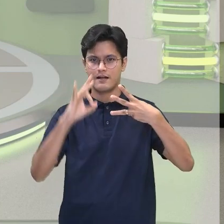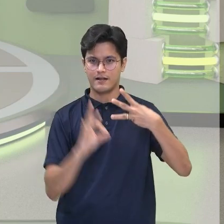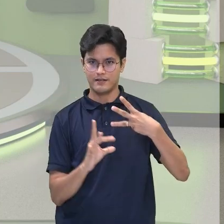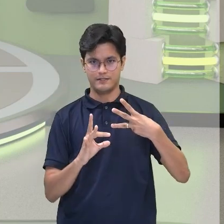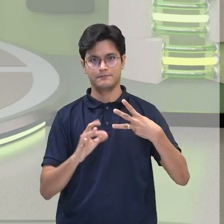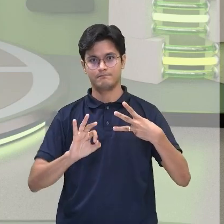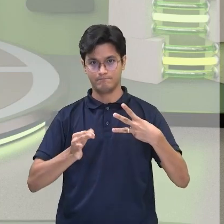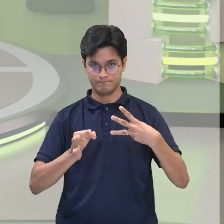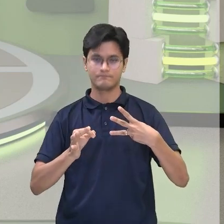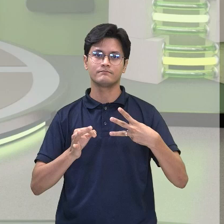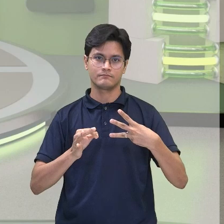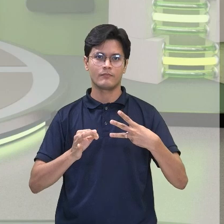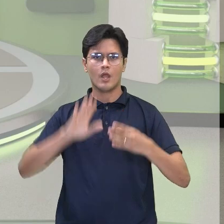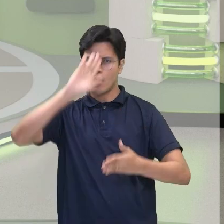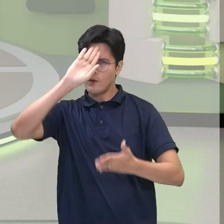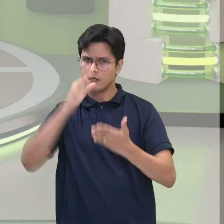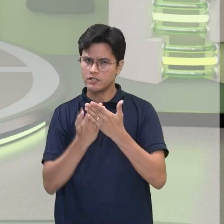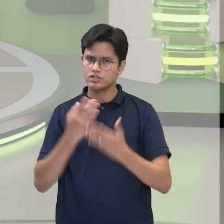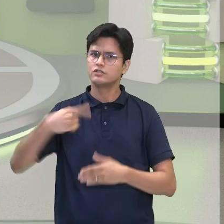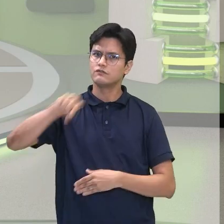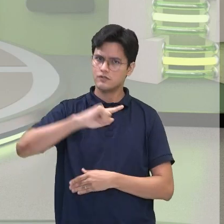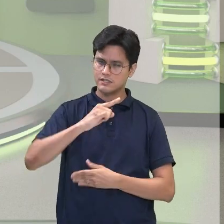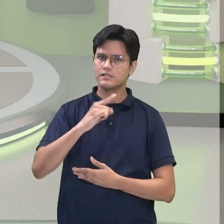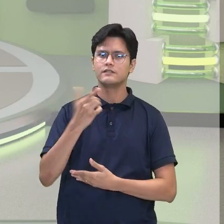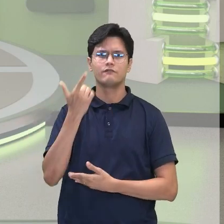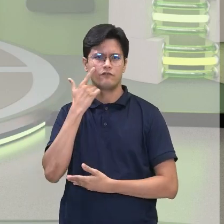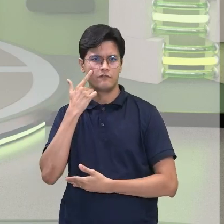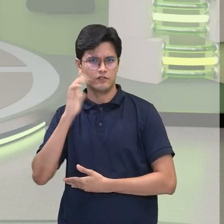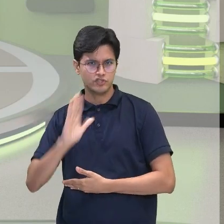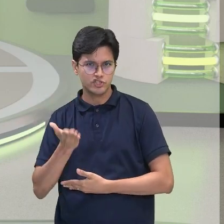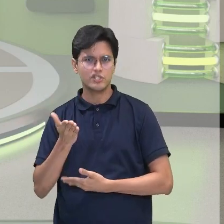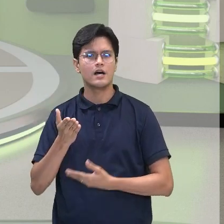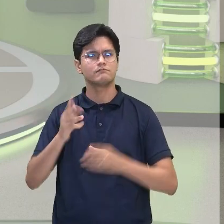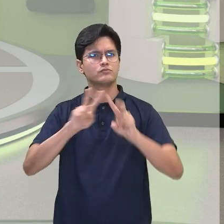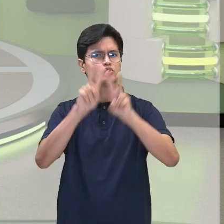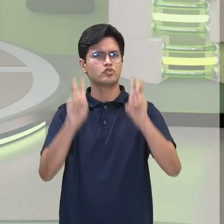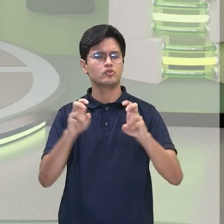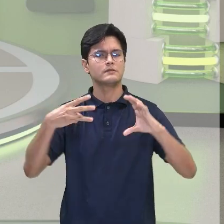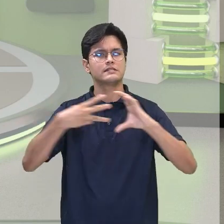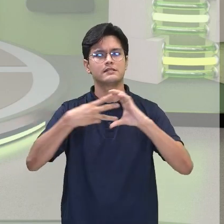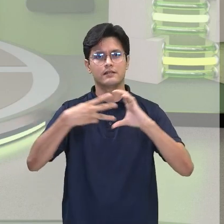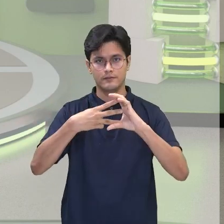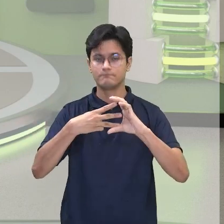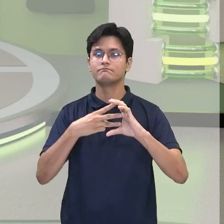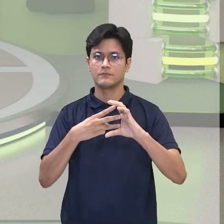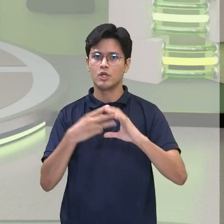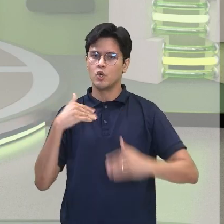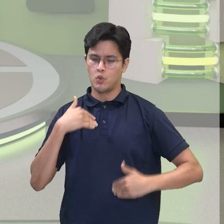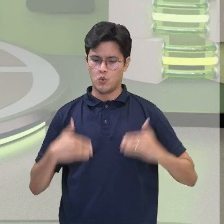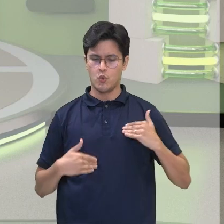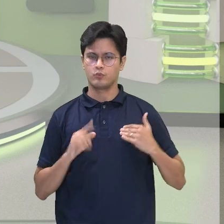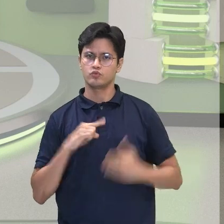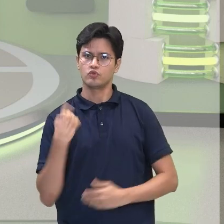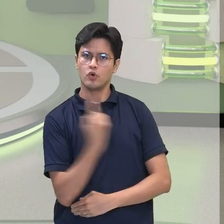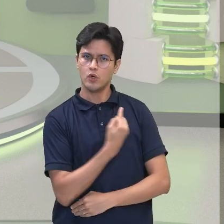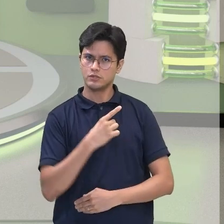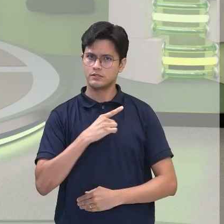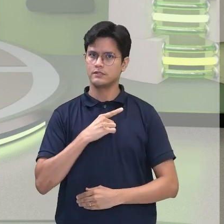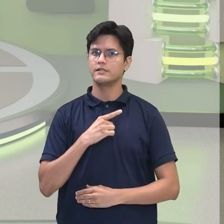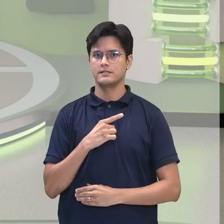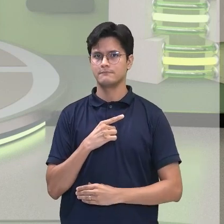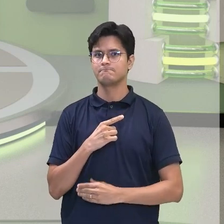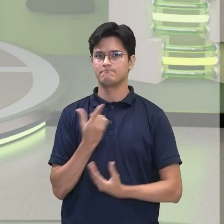Eu aposto que vocês já ouviram falar de célula. Alguém já ouviu falar de célula, né? Nós somos formados por células. O que